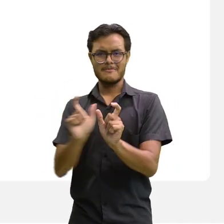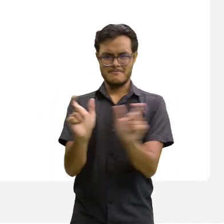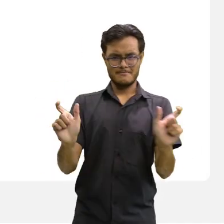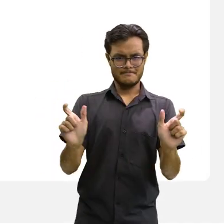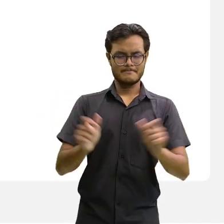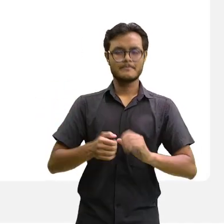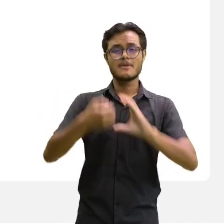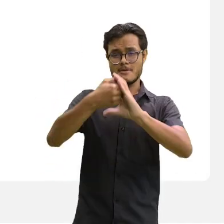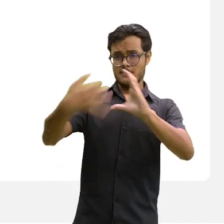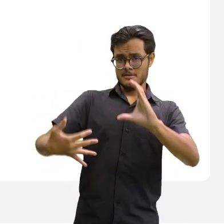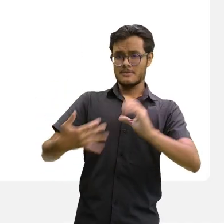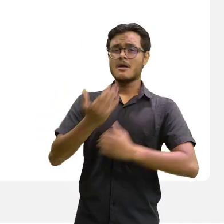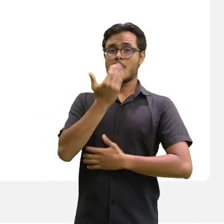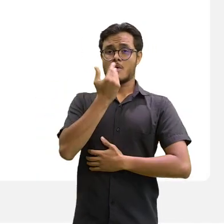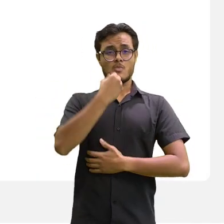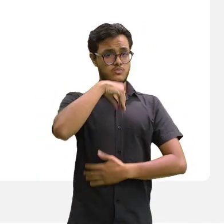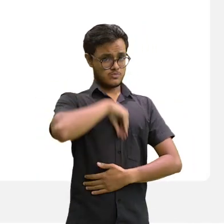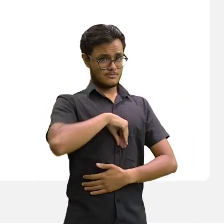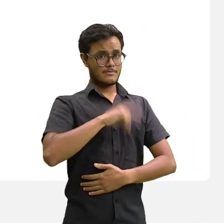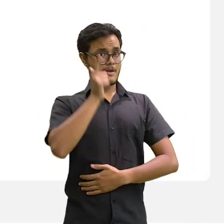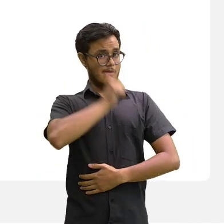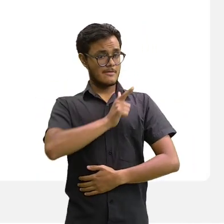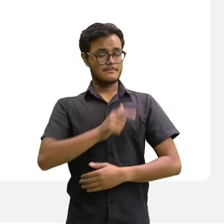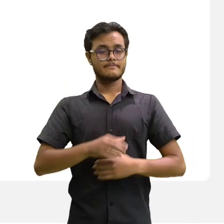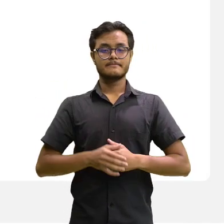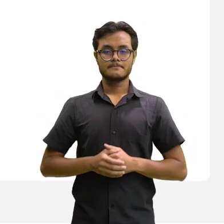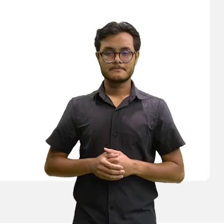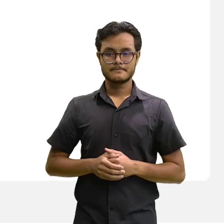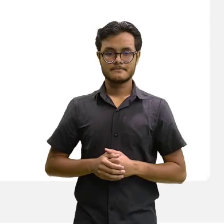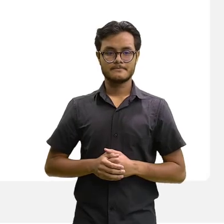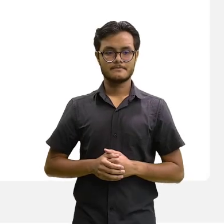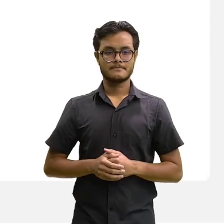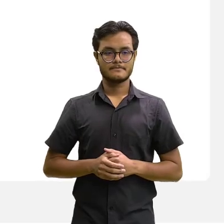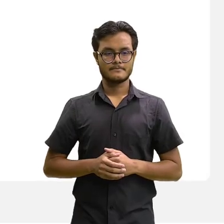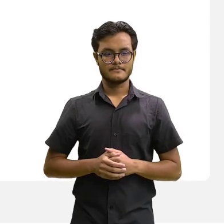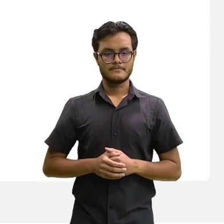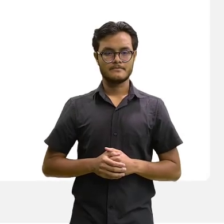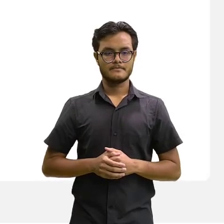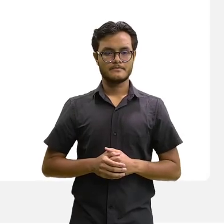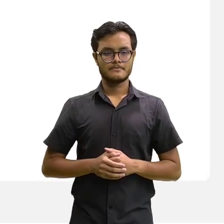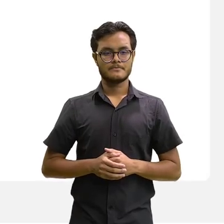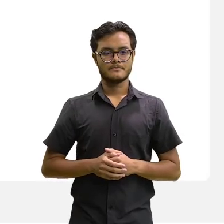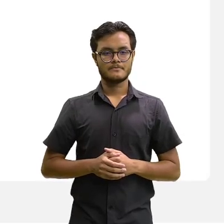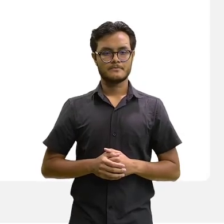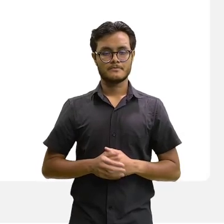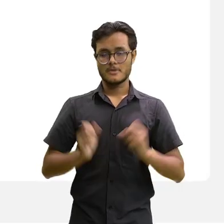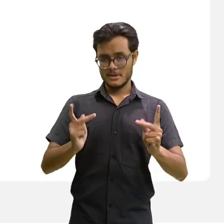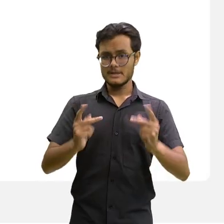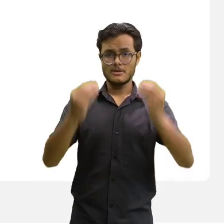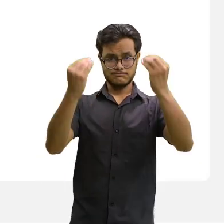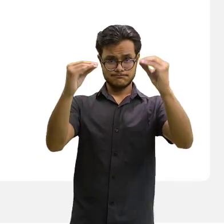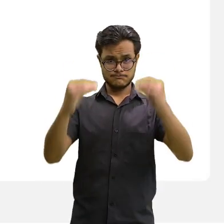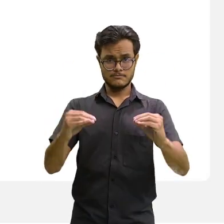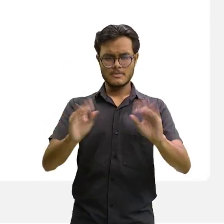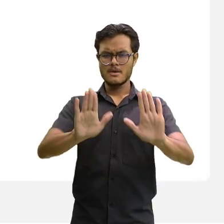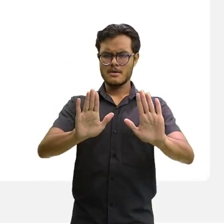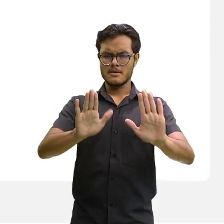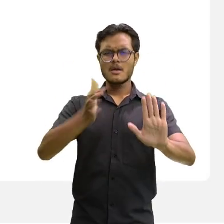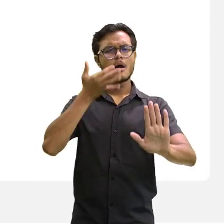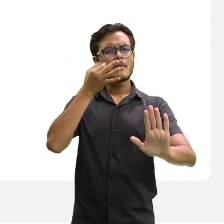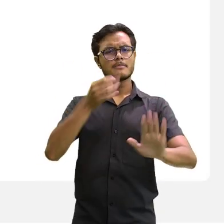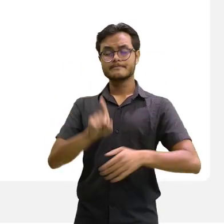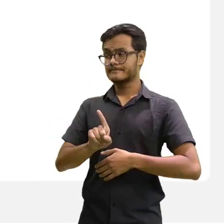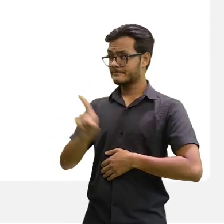células presentes no tracinho e hidrolisa moléculas de tracinho, é para completar a lacuna. Olha